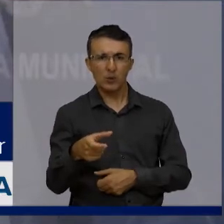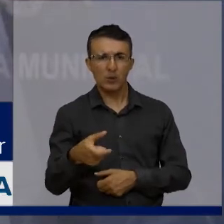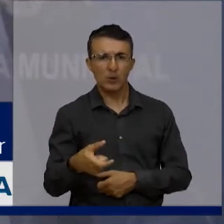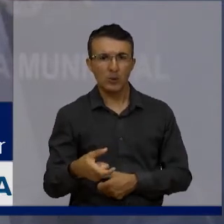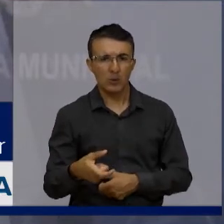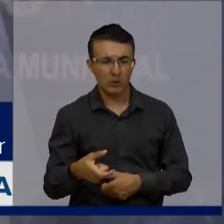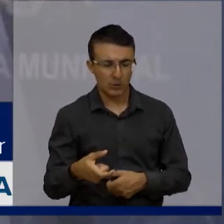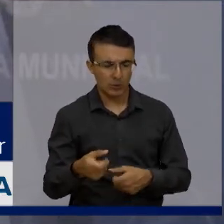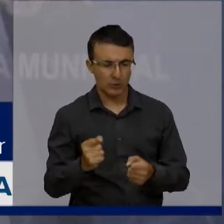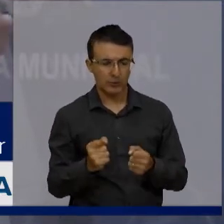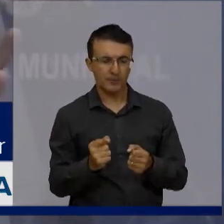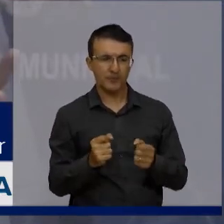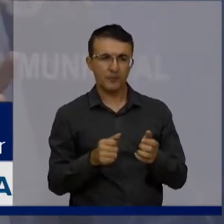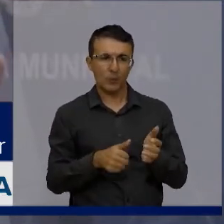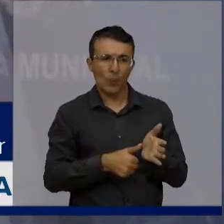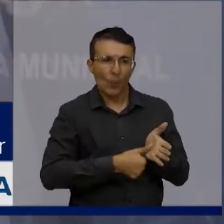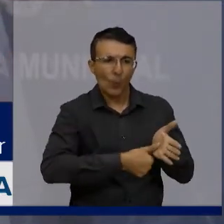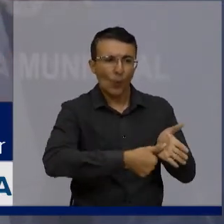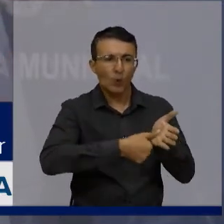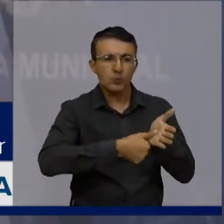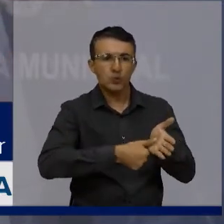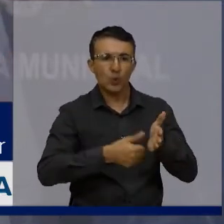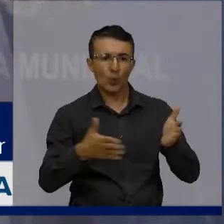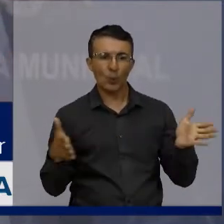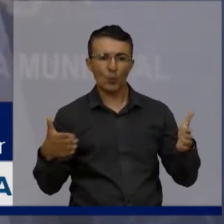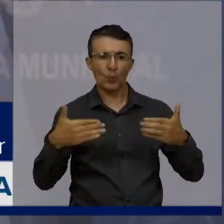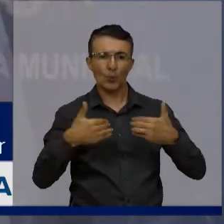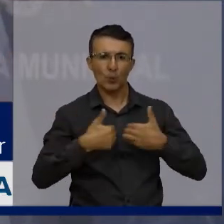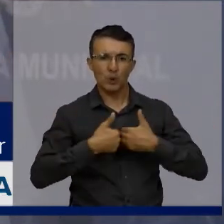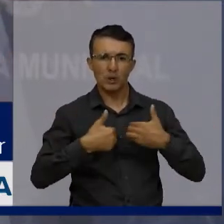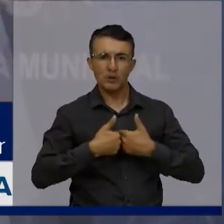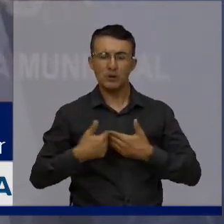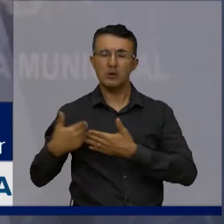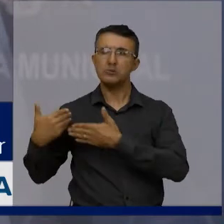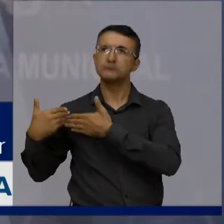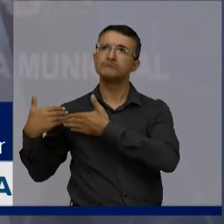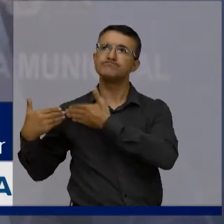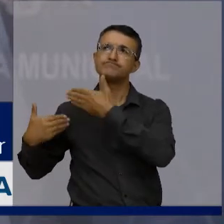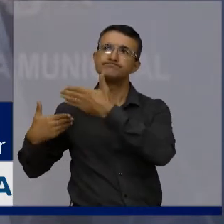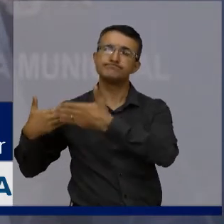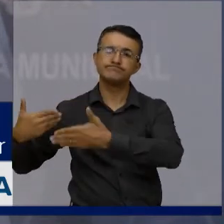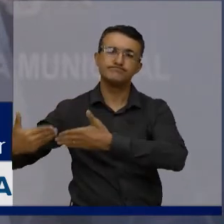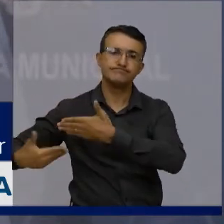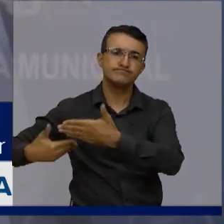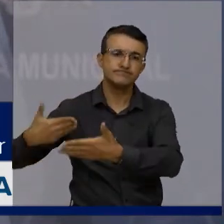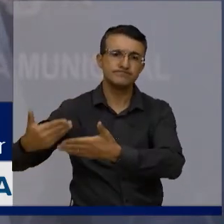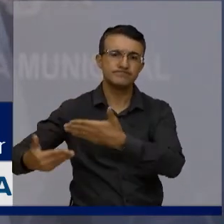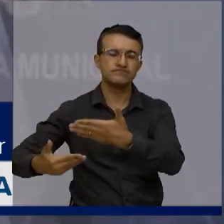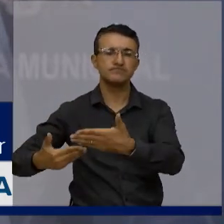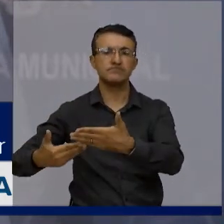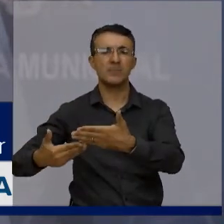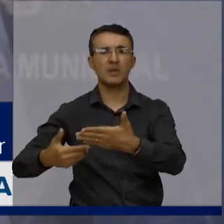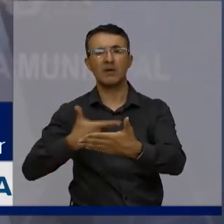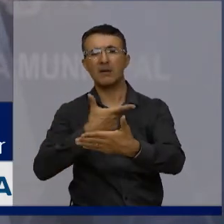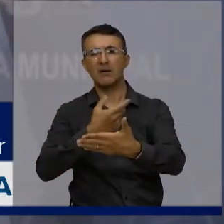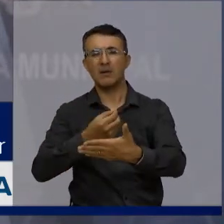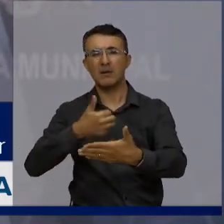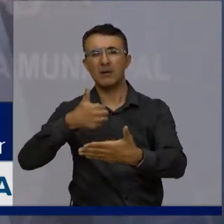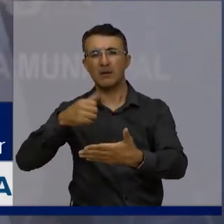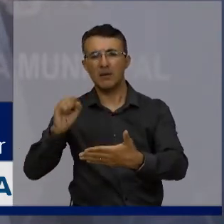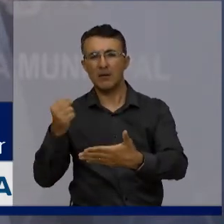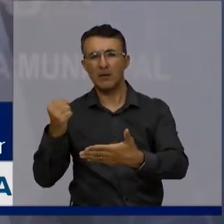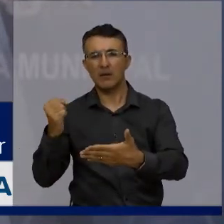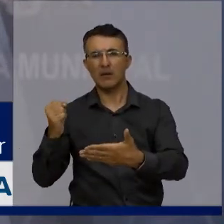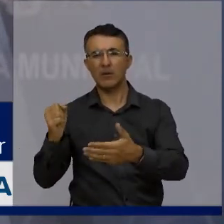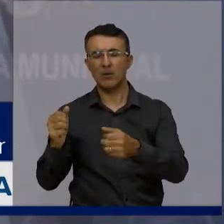identificação do autista. Uma longa história, né? Em 2018, né, juntamente com um projeto de nossa autoria, juntamente com a vereadora Dulce Rita,